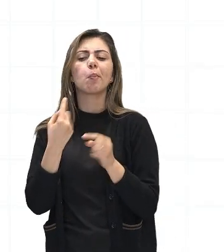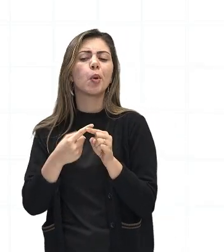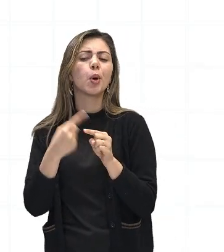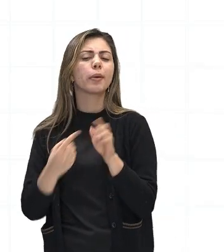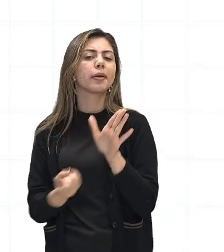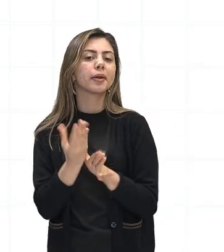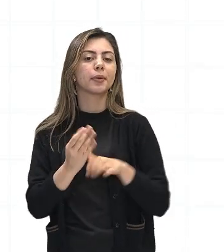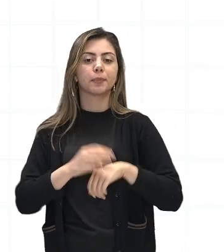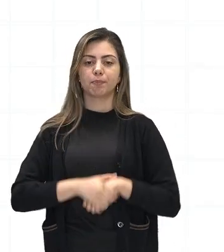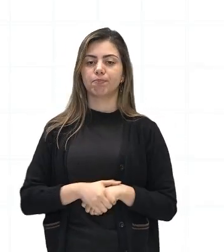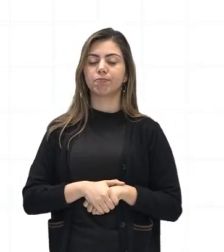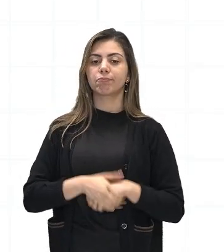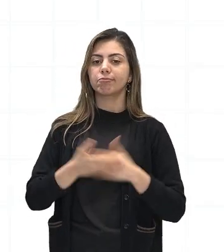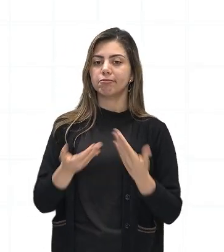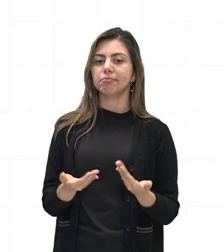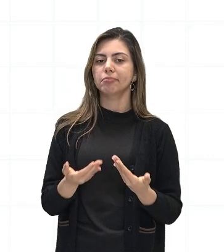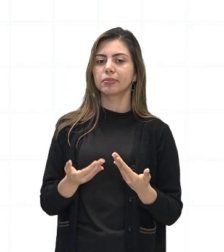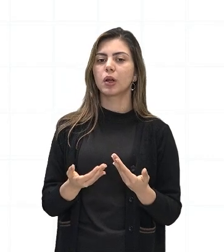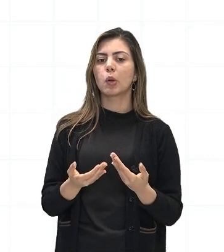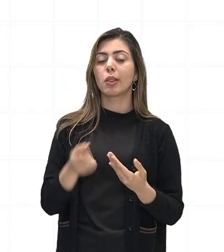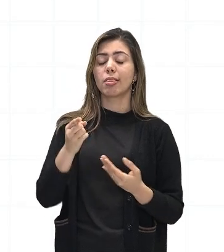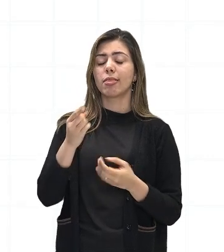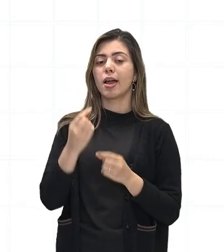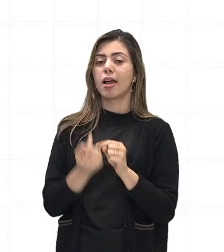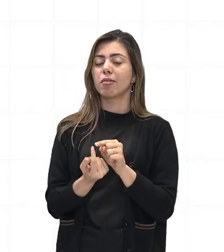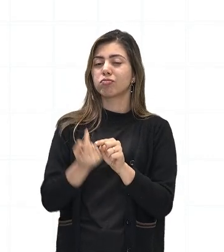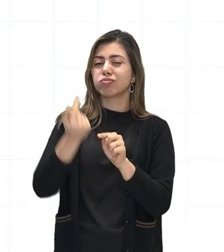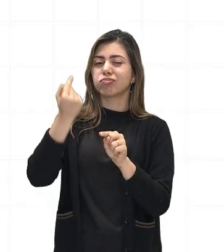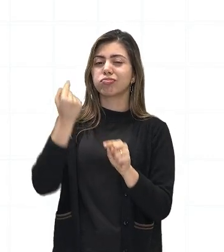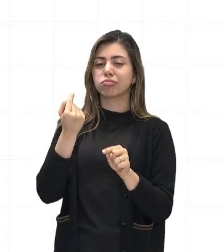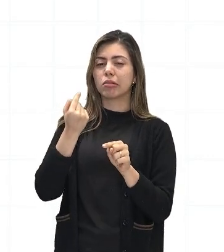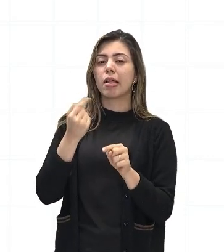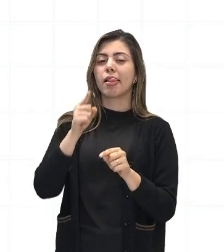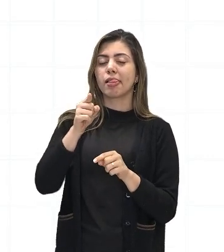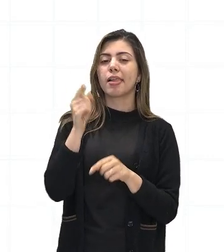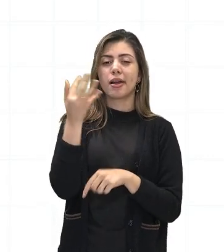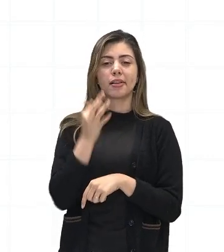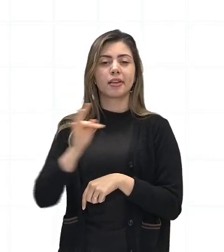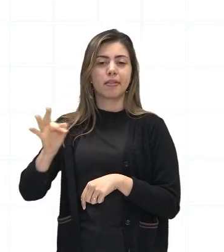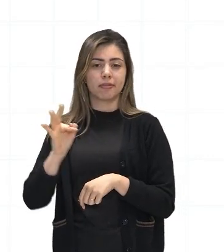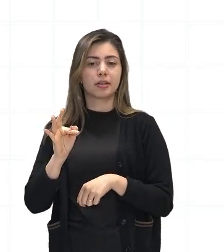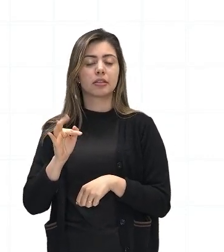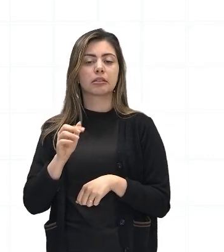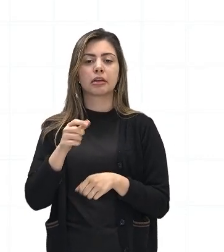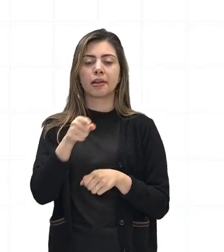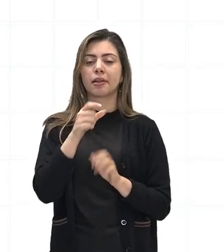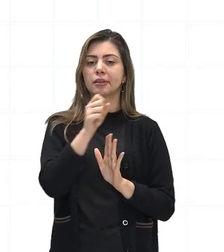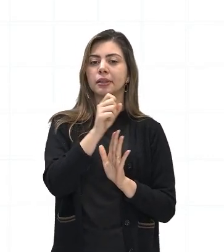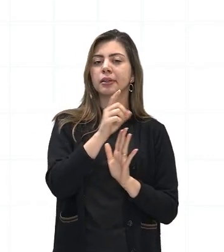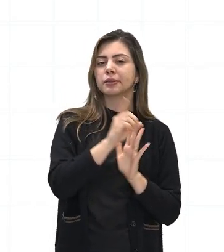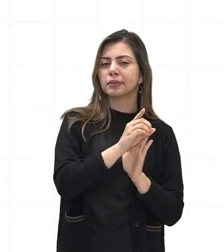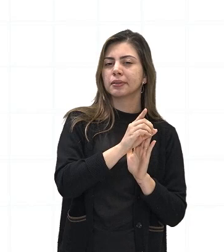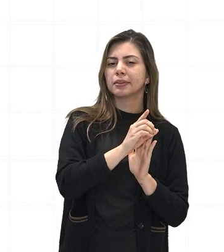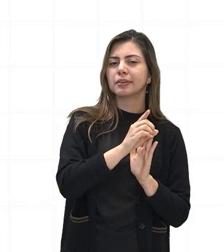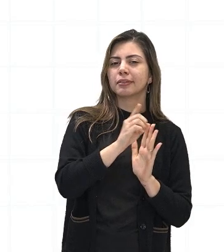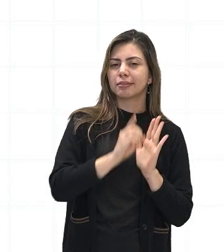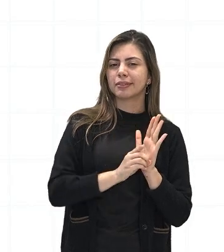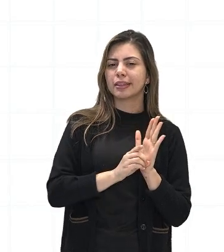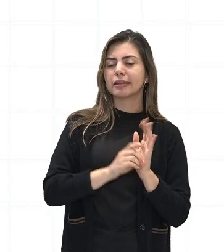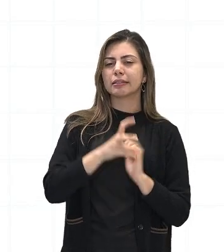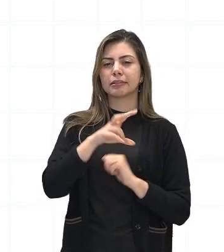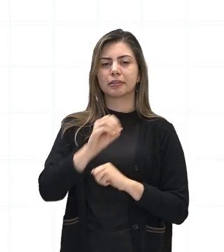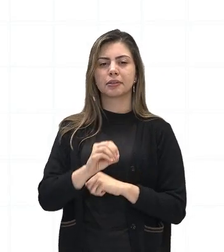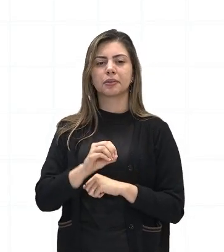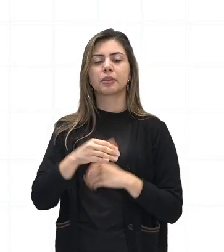RPG ele surgiu lá na França, no início da década de 50. Quem foi responsável, né, pelo